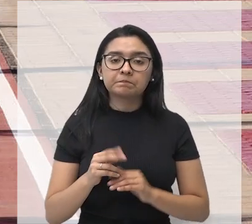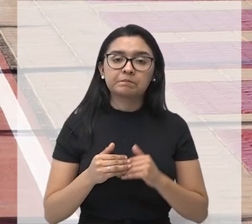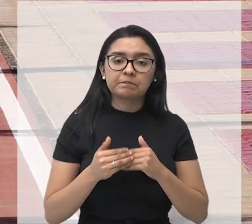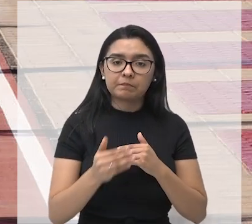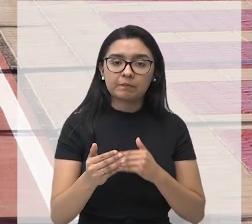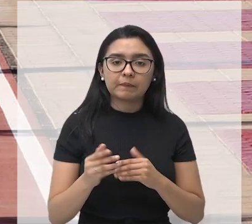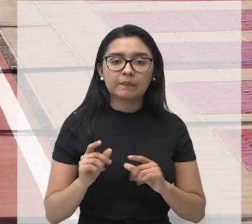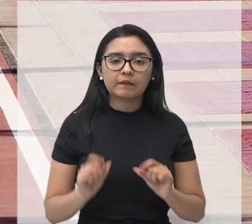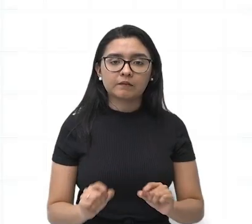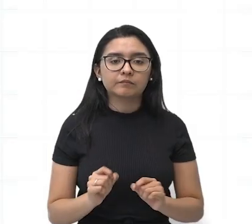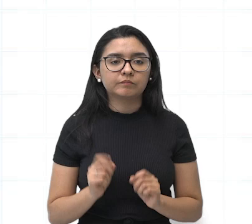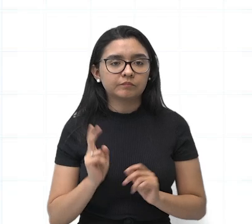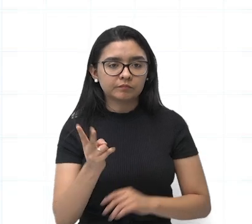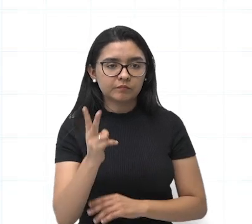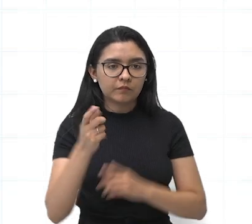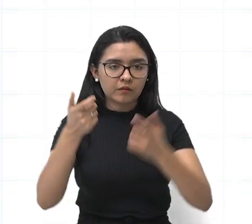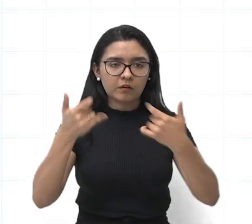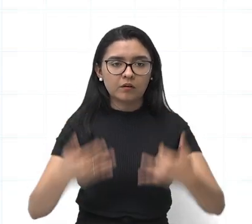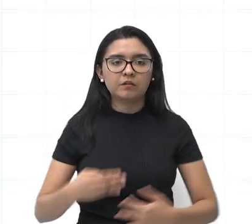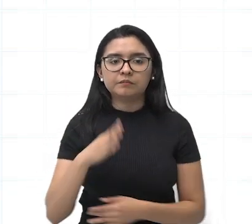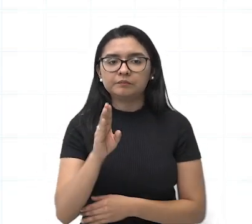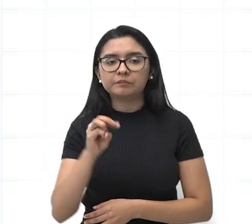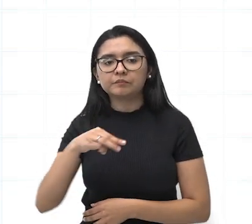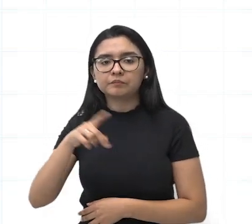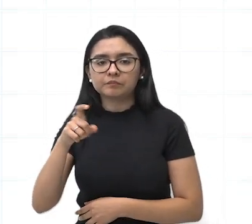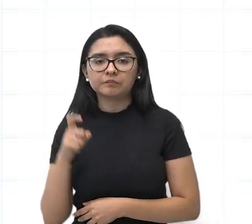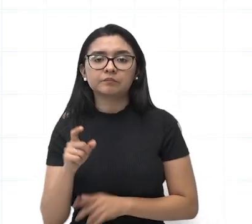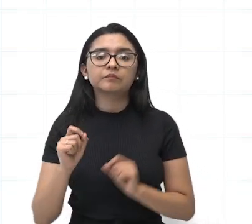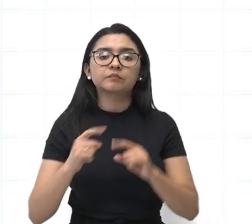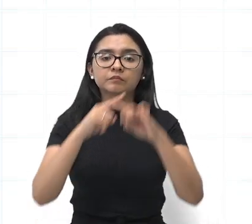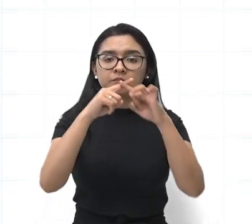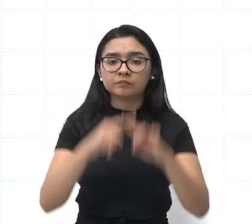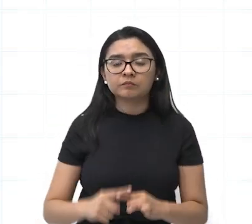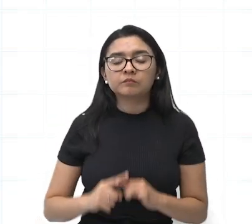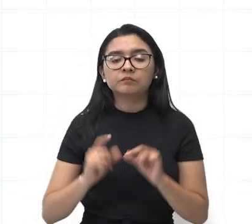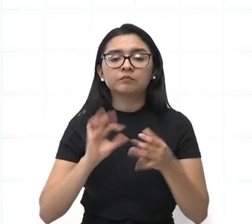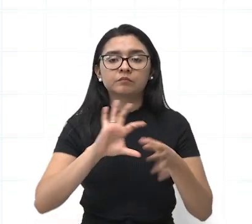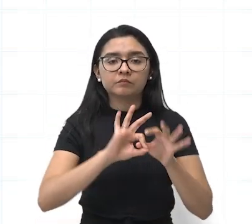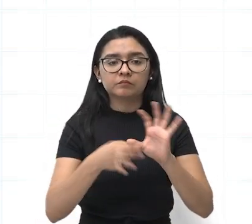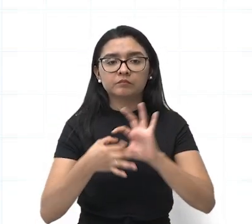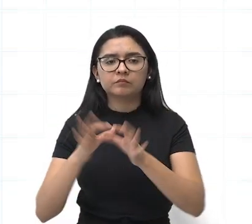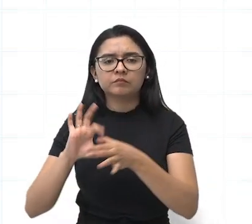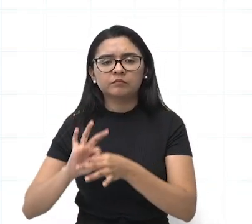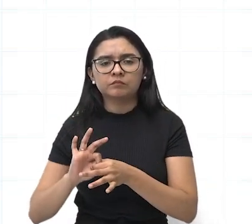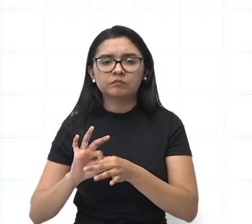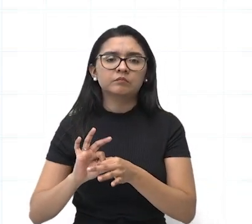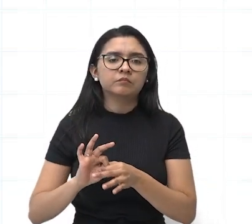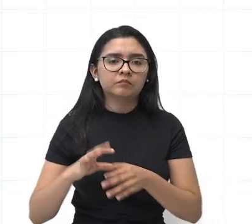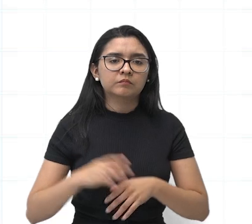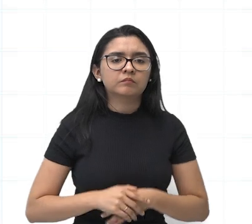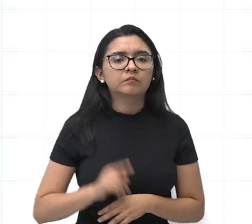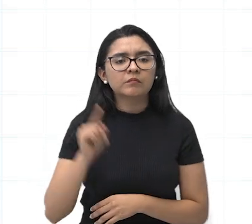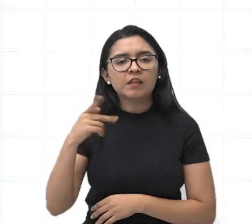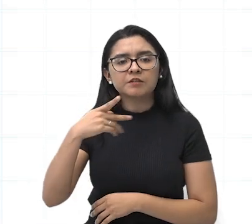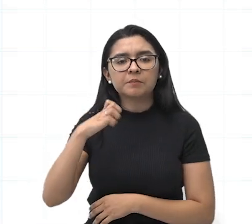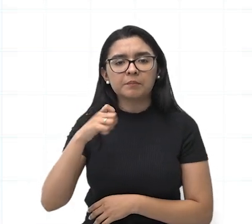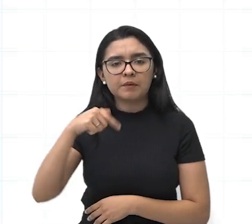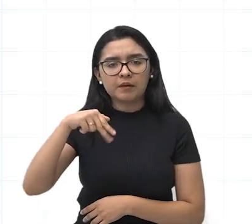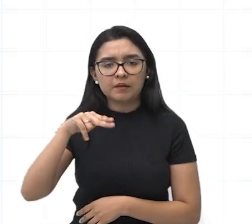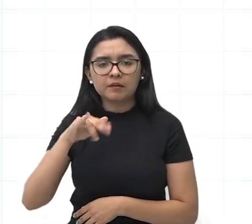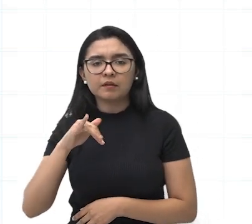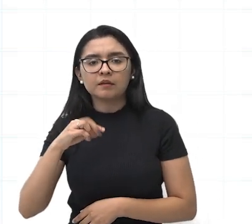Falando um pouquinho mais do BMX, olha só, o BMX é disputado nos Jogos Olímpicos desde a edição de Pequim, lá